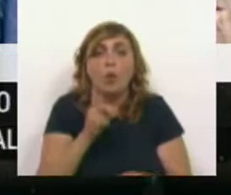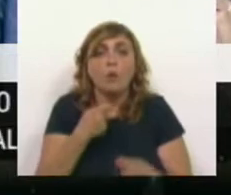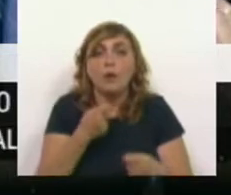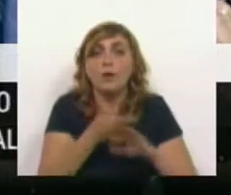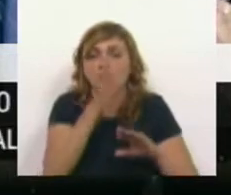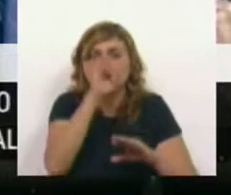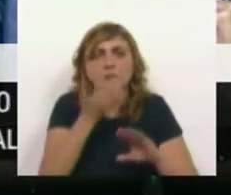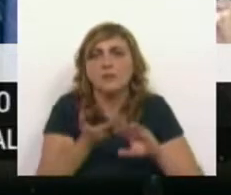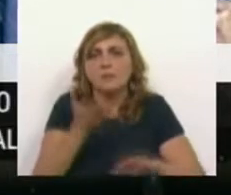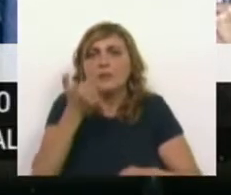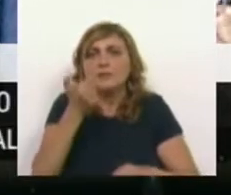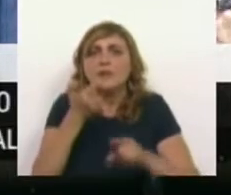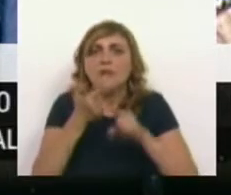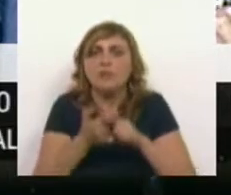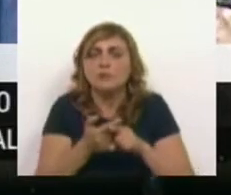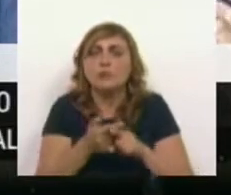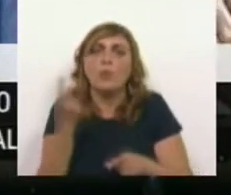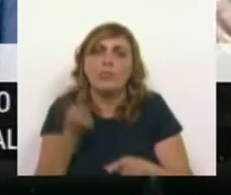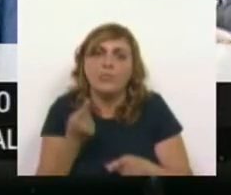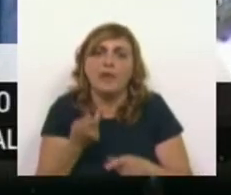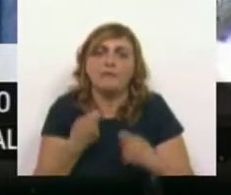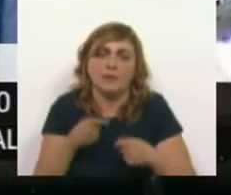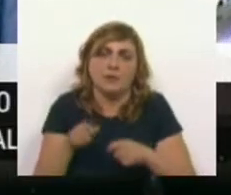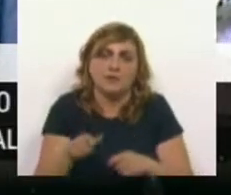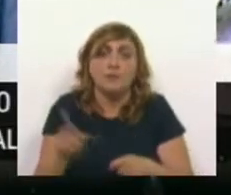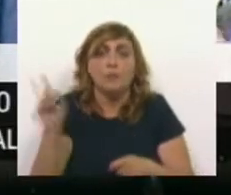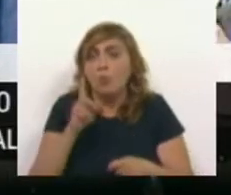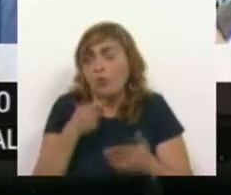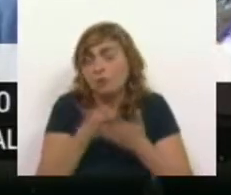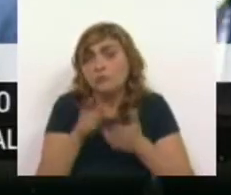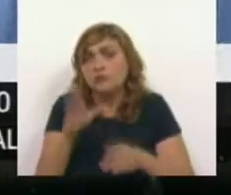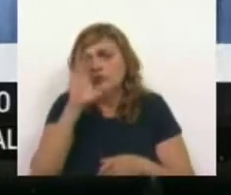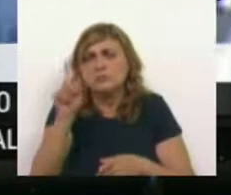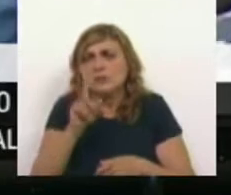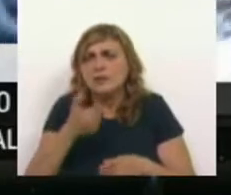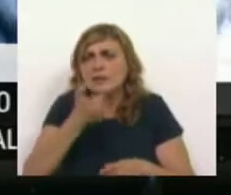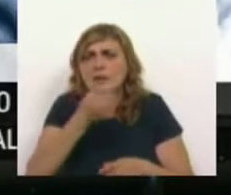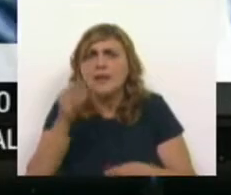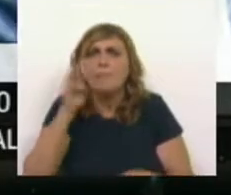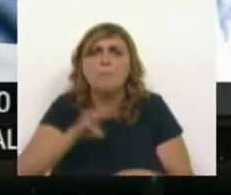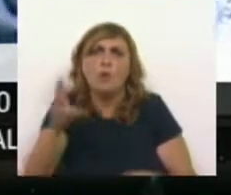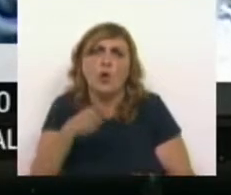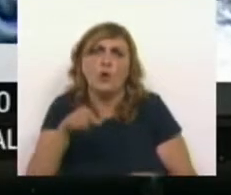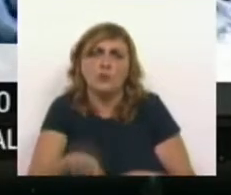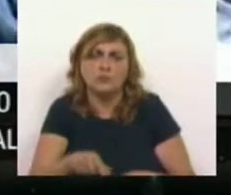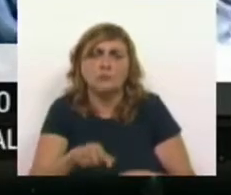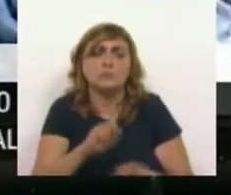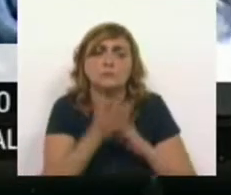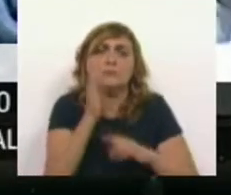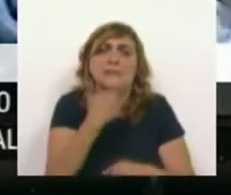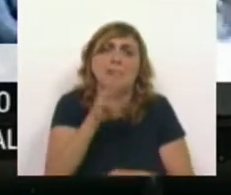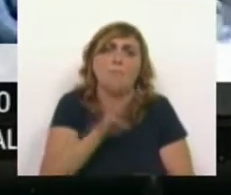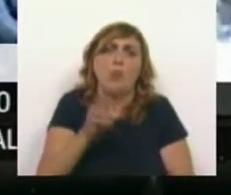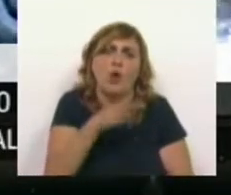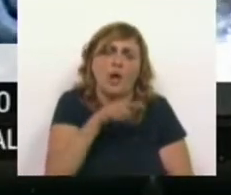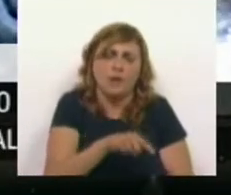mais 5 vezes aquilo que deveria ter custado. Não teria custado ao Estado cerca de 500 milhões de euros em vez de 100 milhões